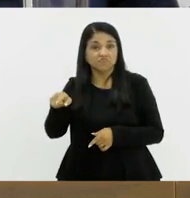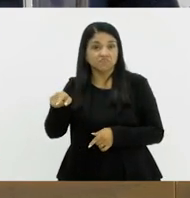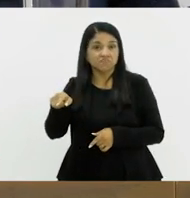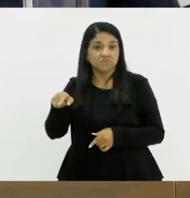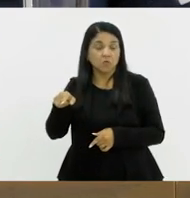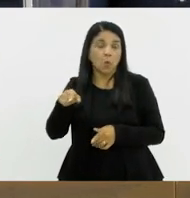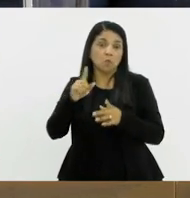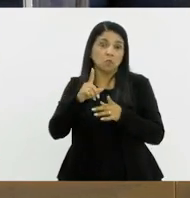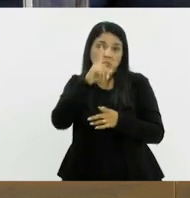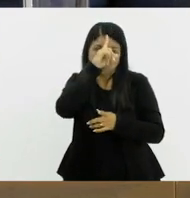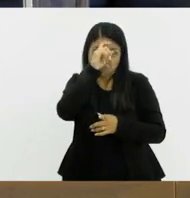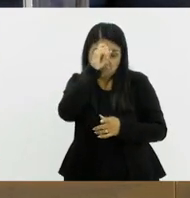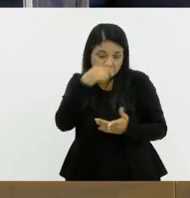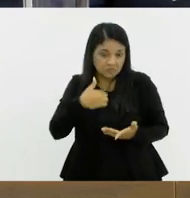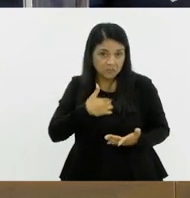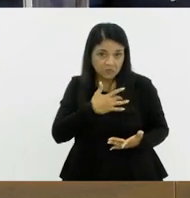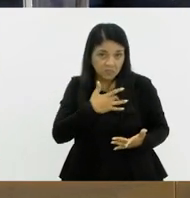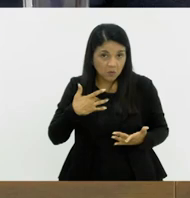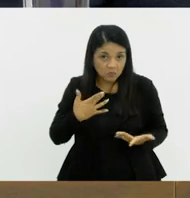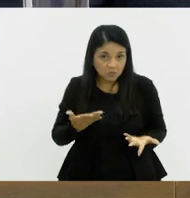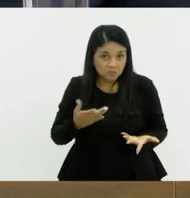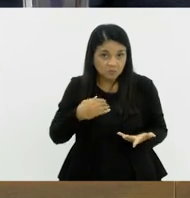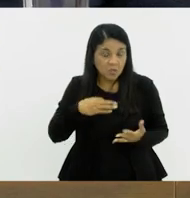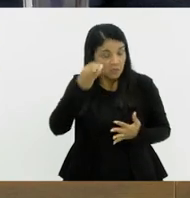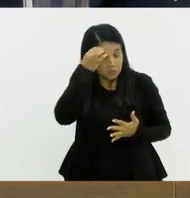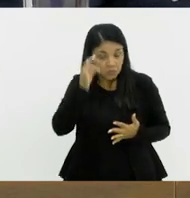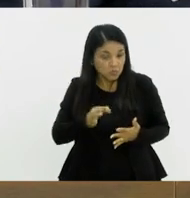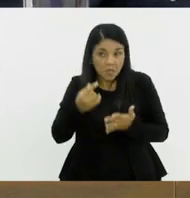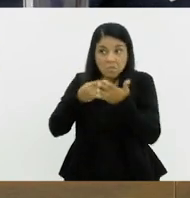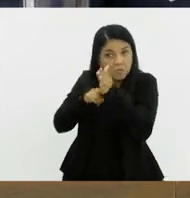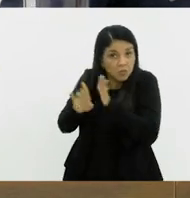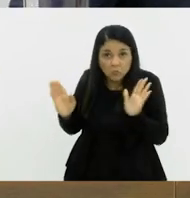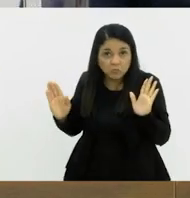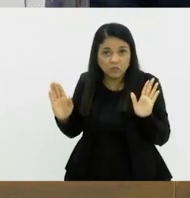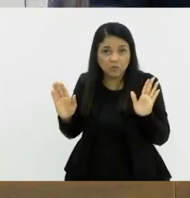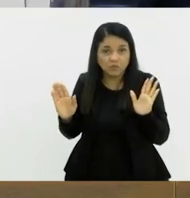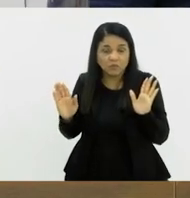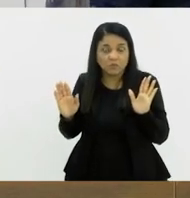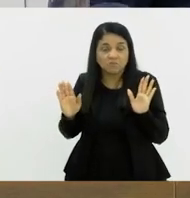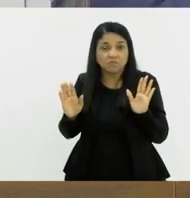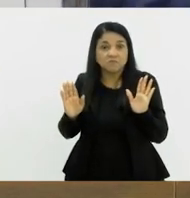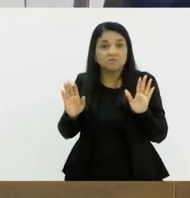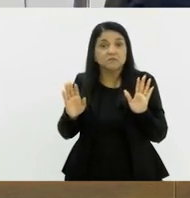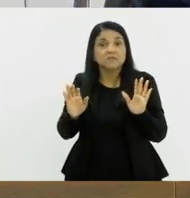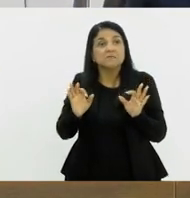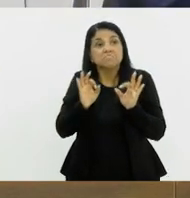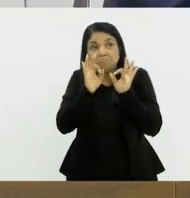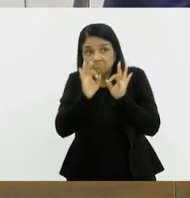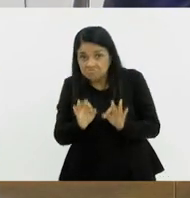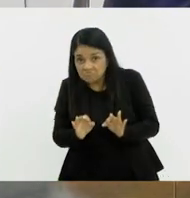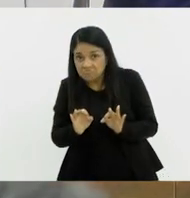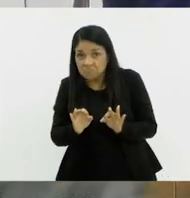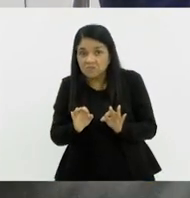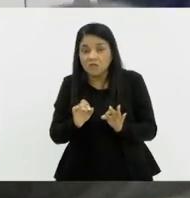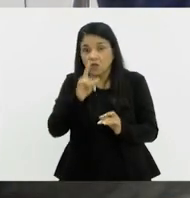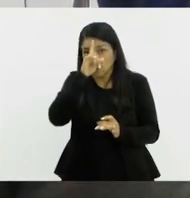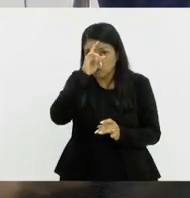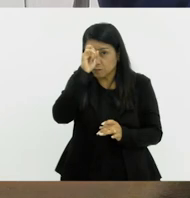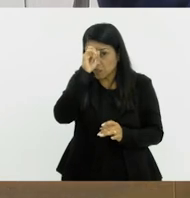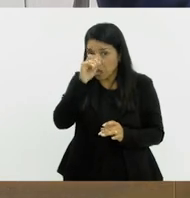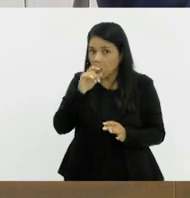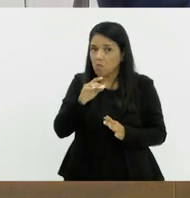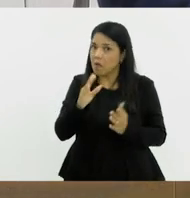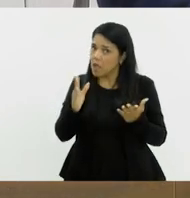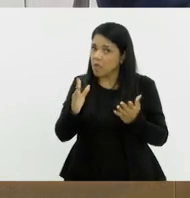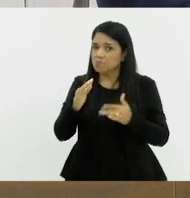a pergunta. Eu não sei, eu sinceramente não sei. Se for, acho que a gente dá um passo enorme.